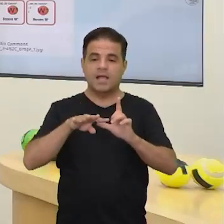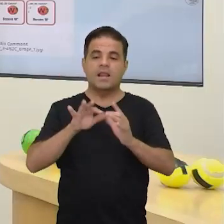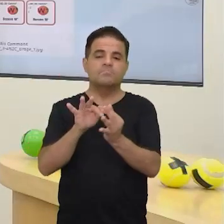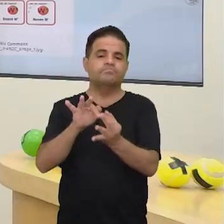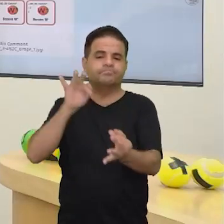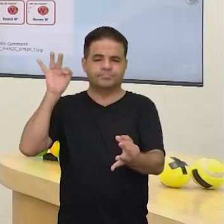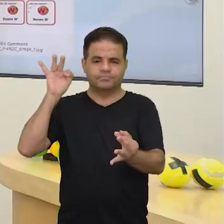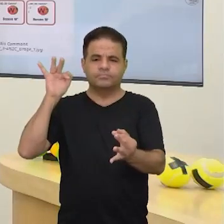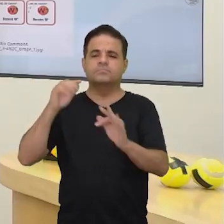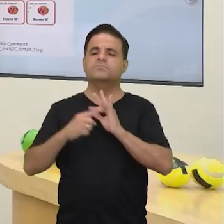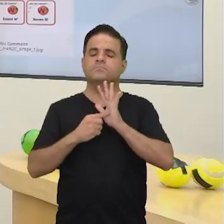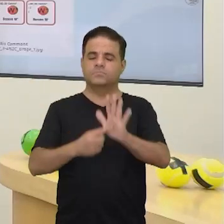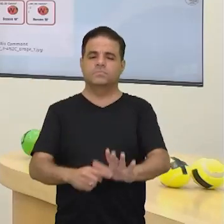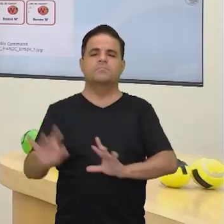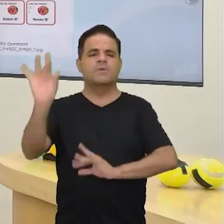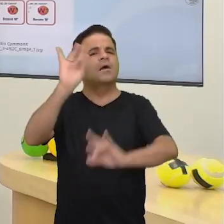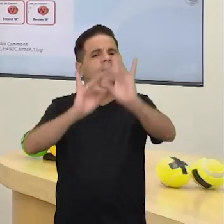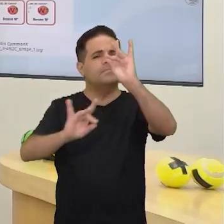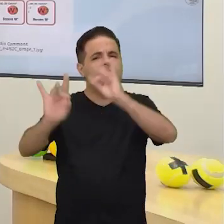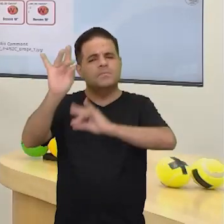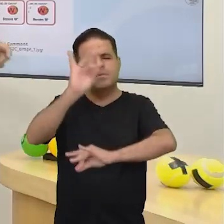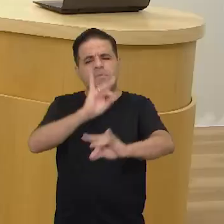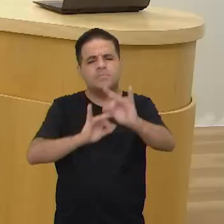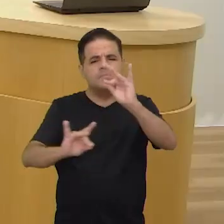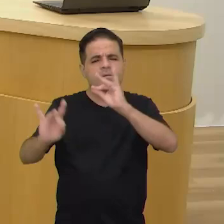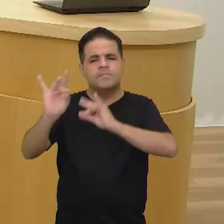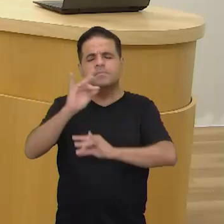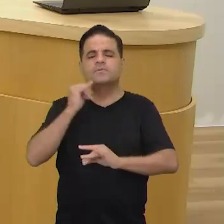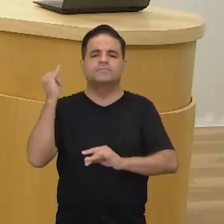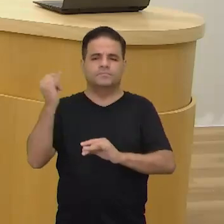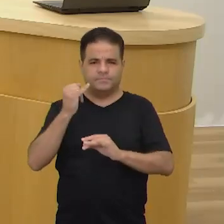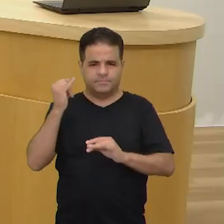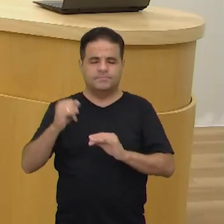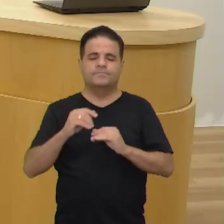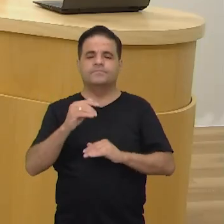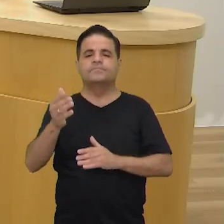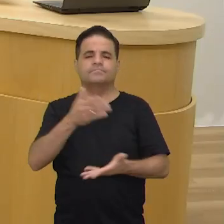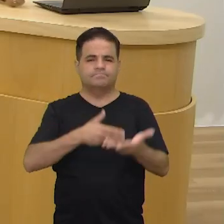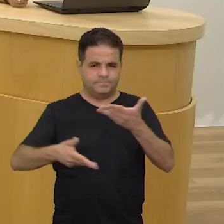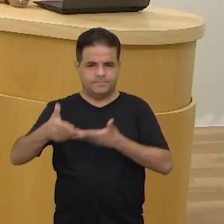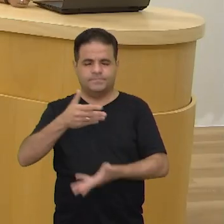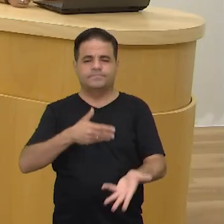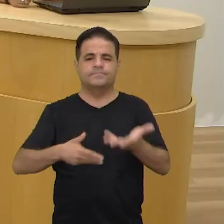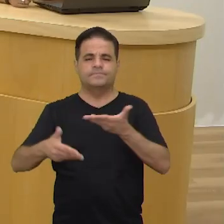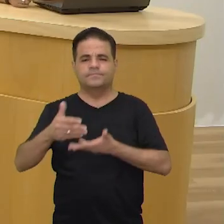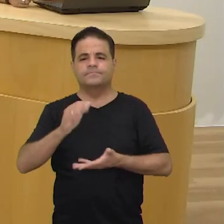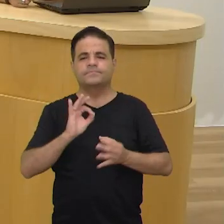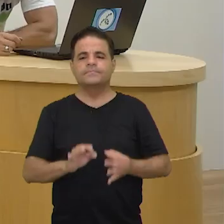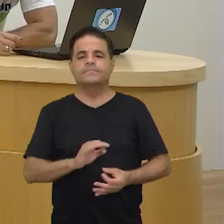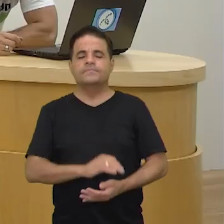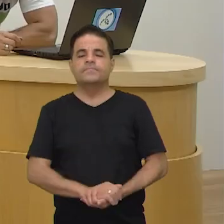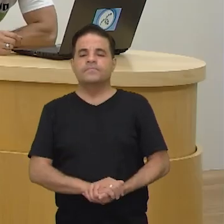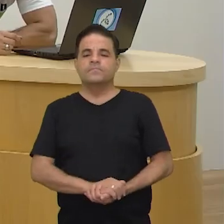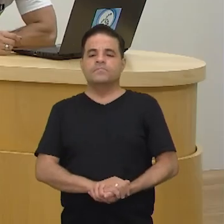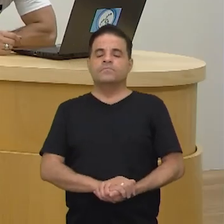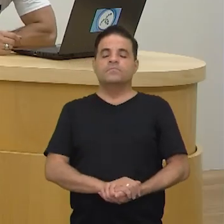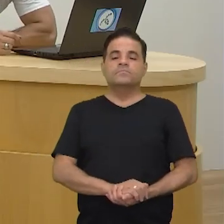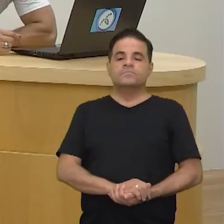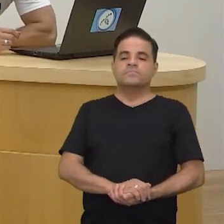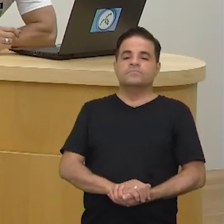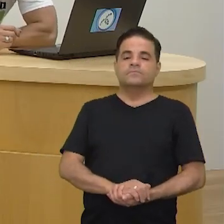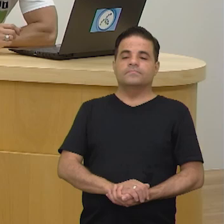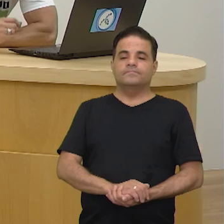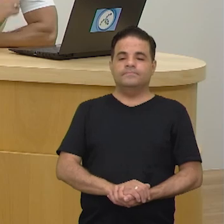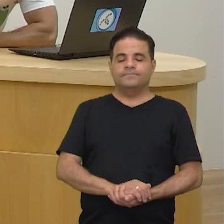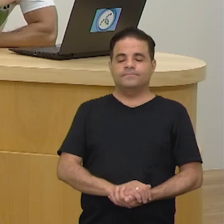que mostra as partículas fundamentais e depois as interações delas atômicas. É isso aí, pessoal. Isso, o pessoal comentou aqui, ó.